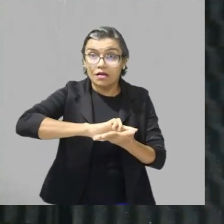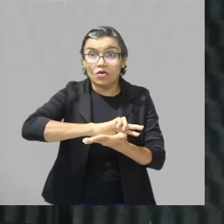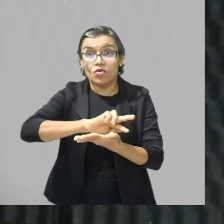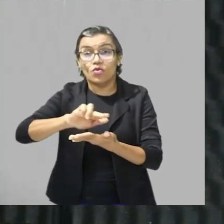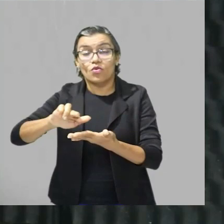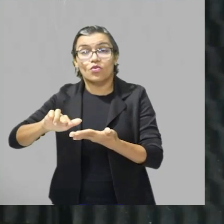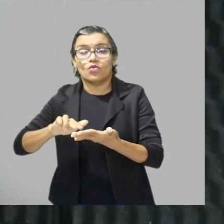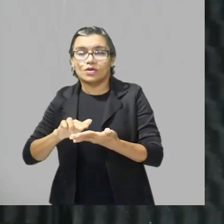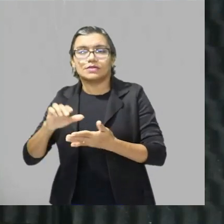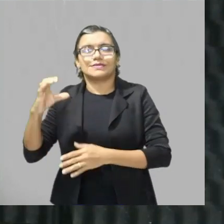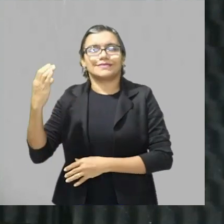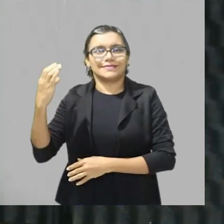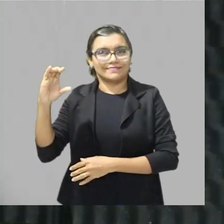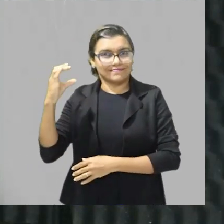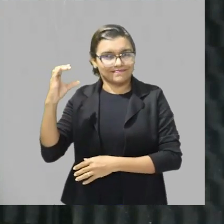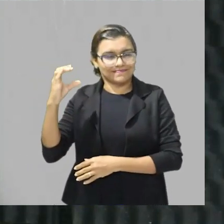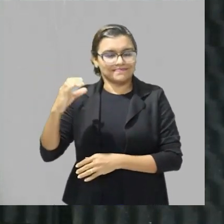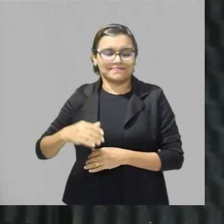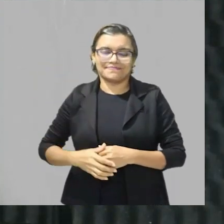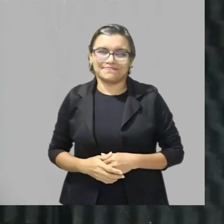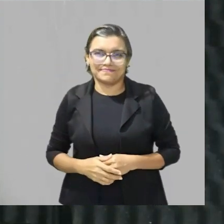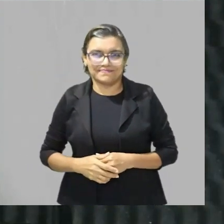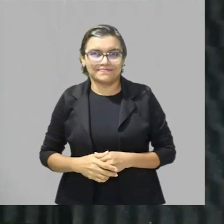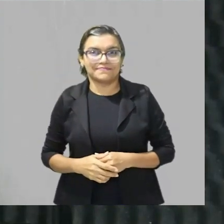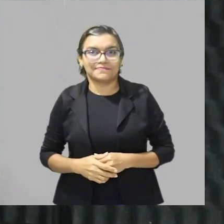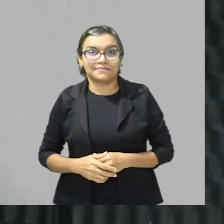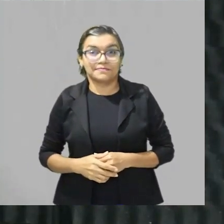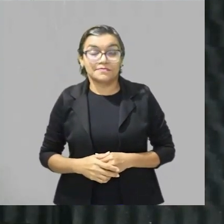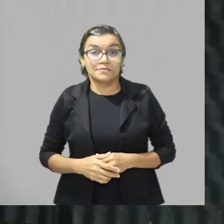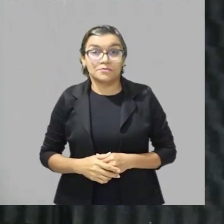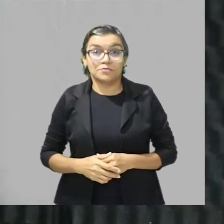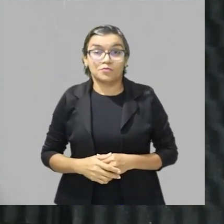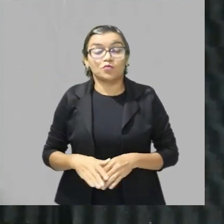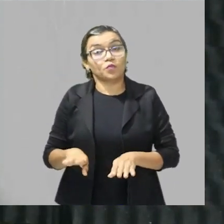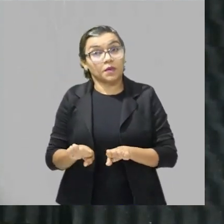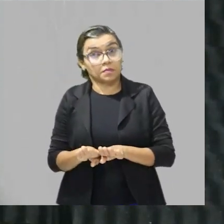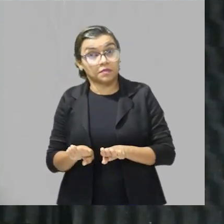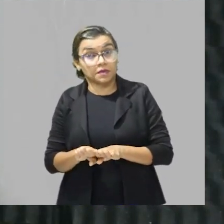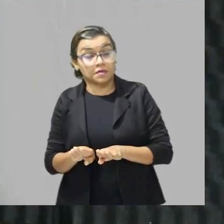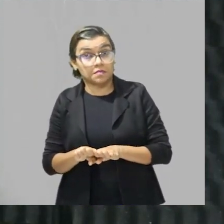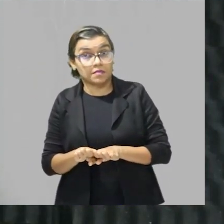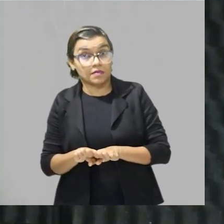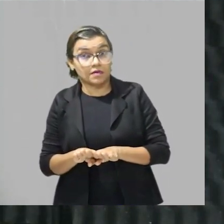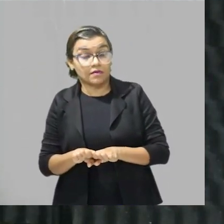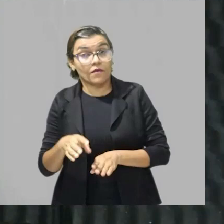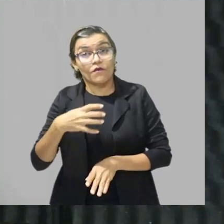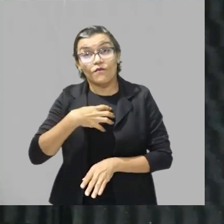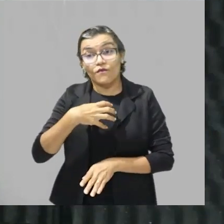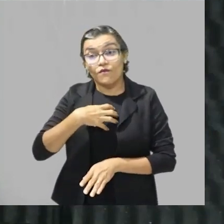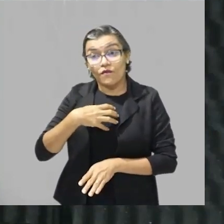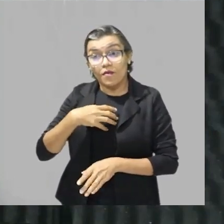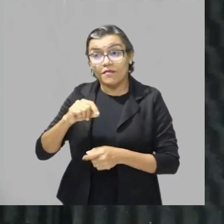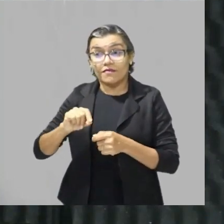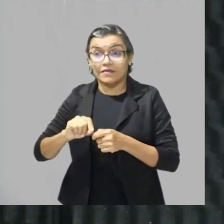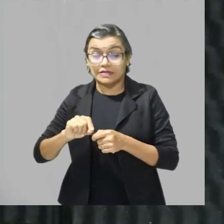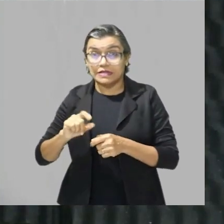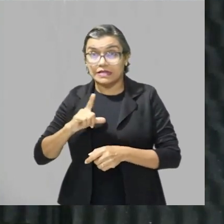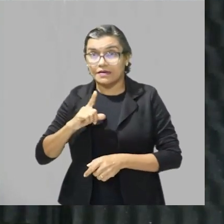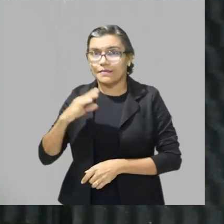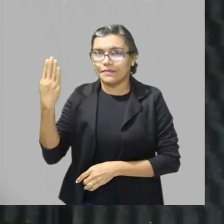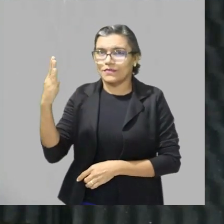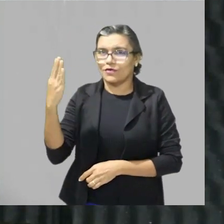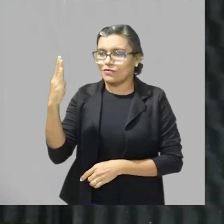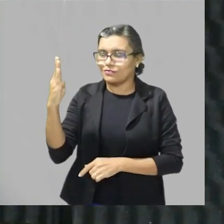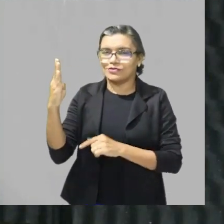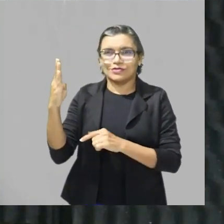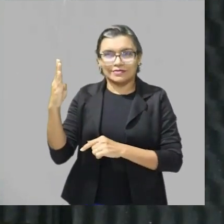as ciências tá vendo isso os procedimentos de análise aqui usando a Biologia Veja a pessoa